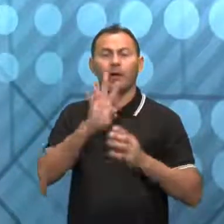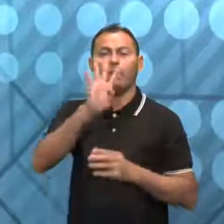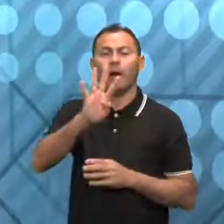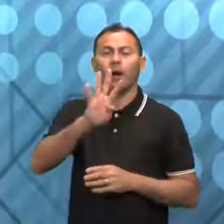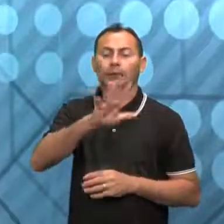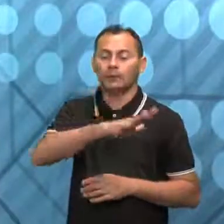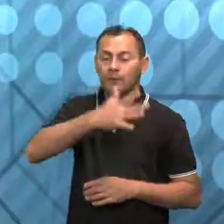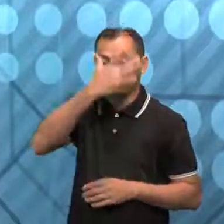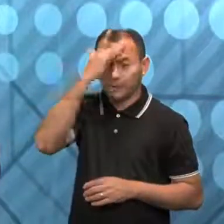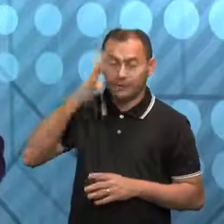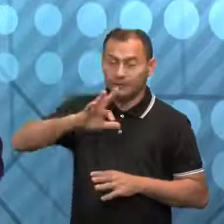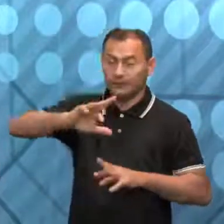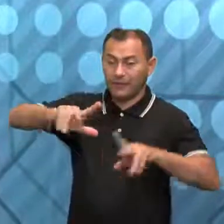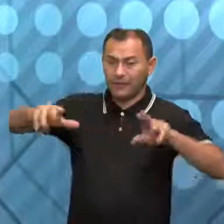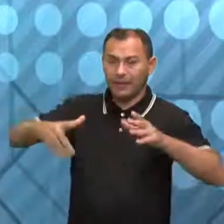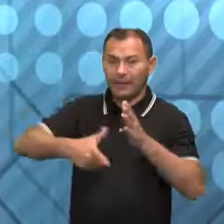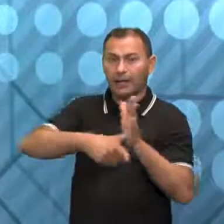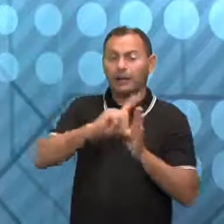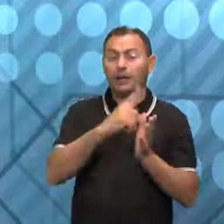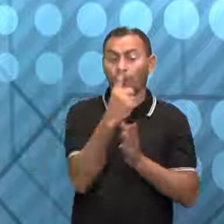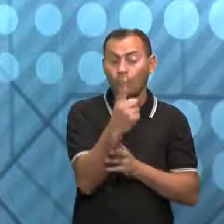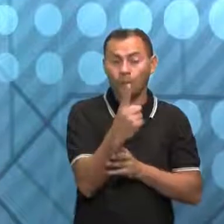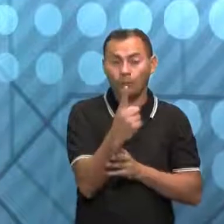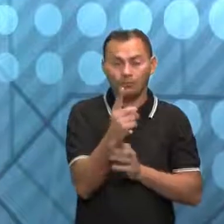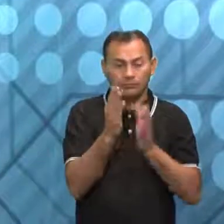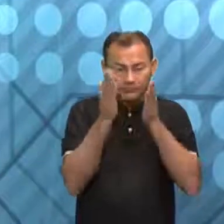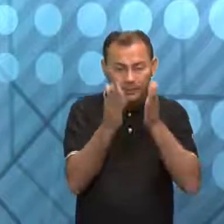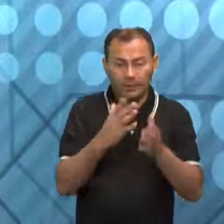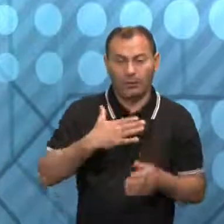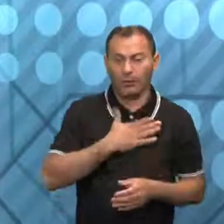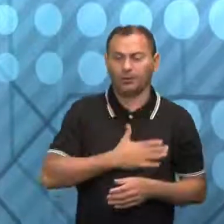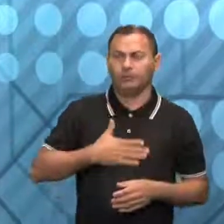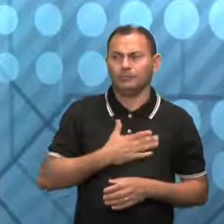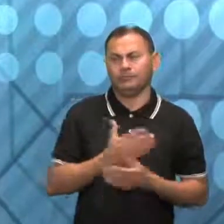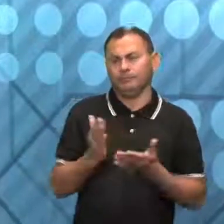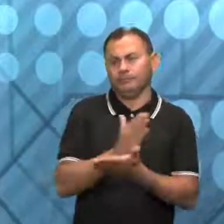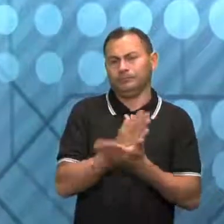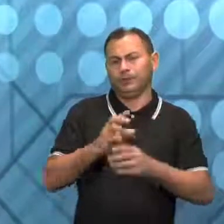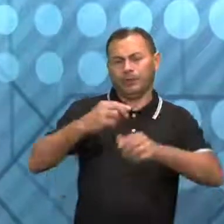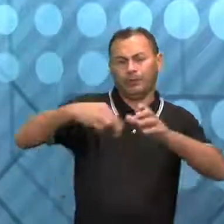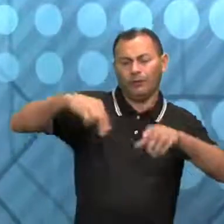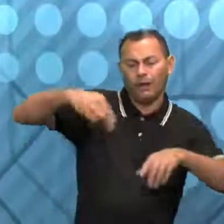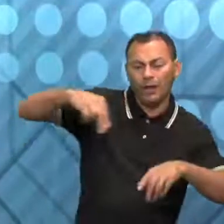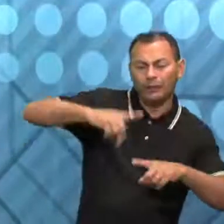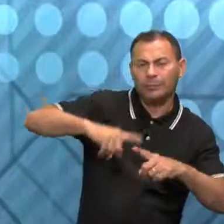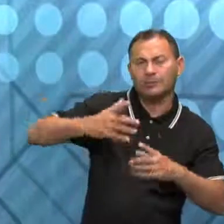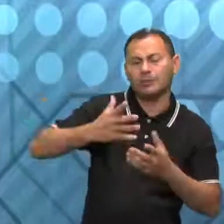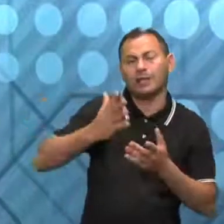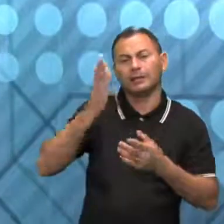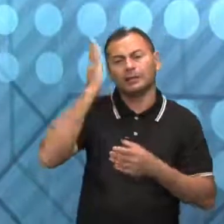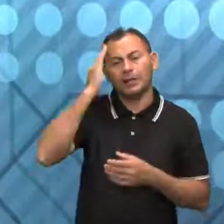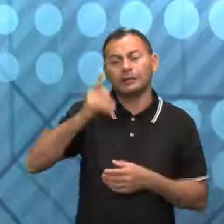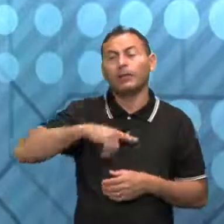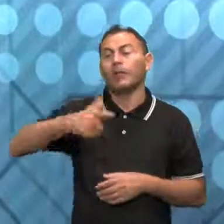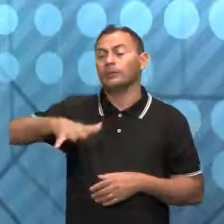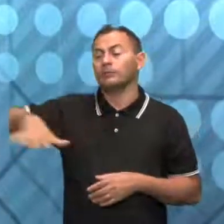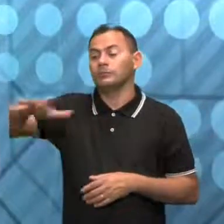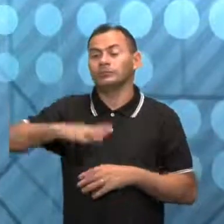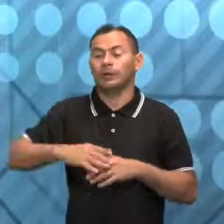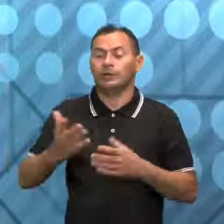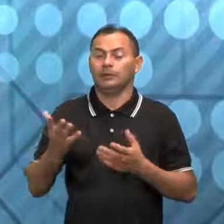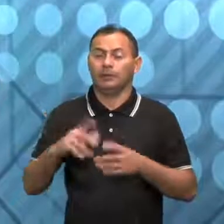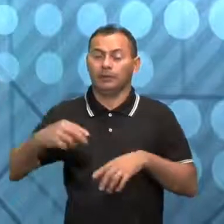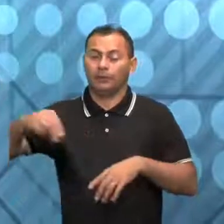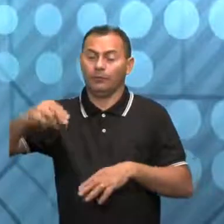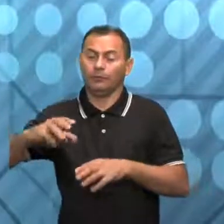4 públicos diferentes. Antes ela só atingia um público, era o público que gostava de uma determinada novela, mas às vezes ela sabe que tem um outro público que gosta de